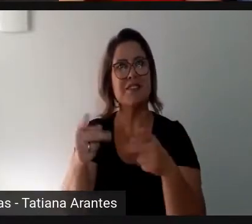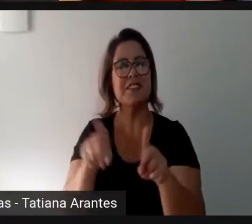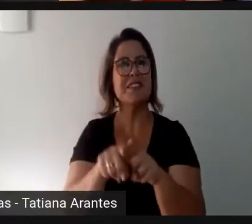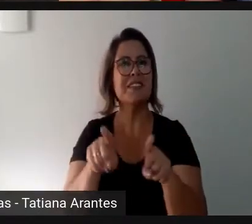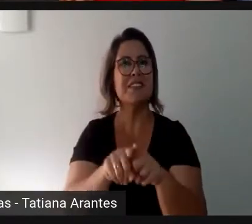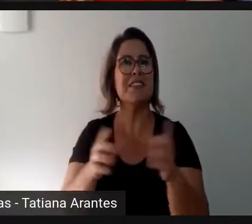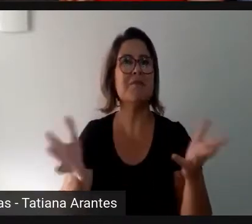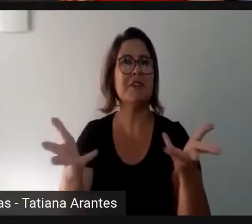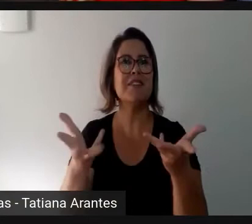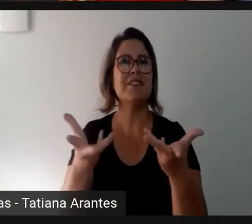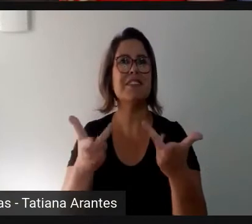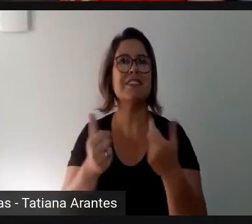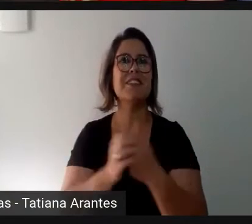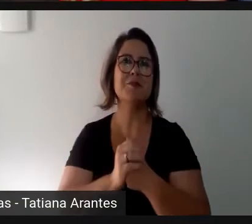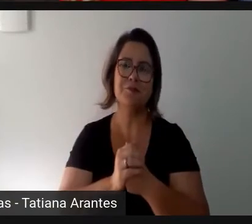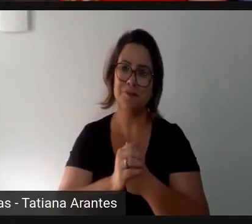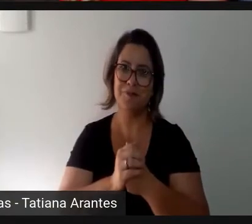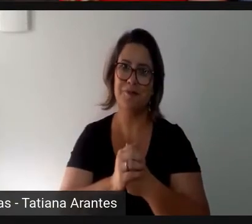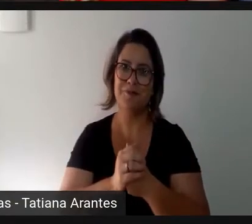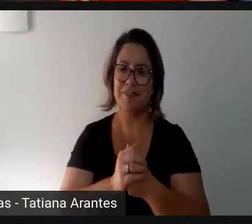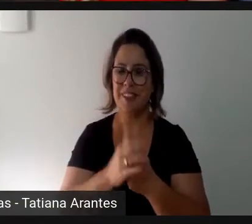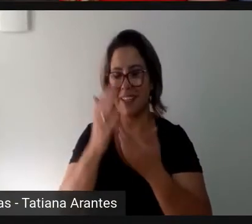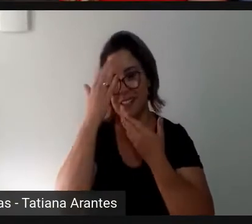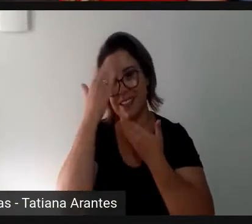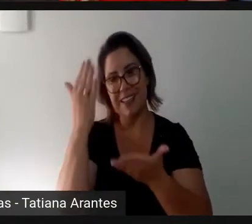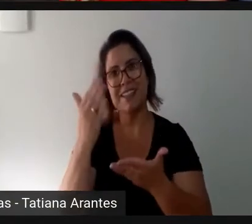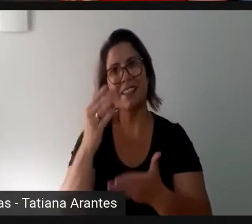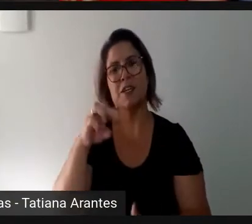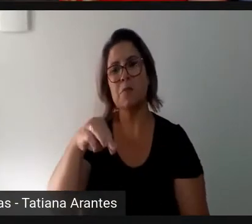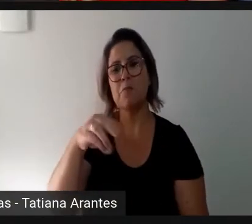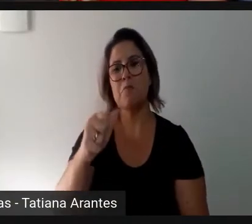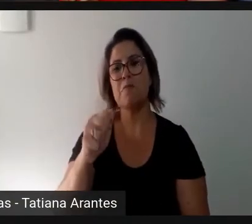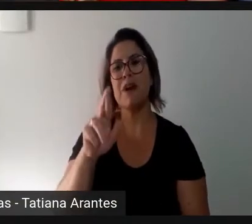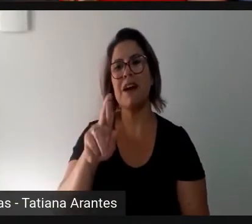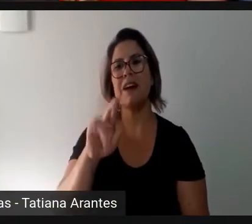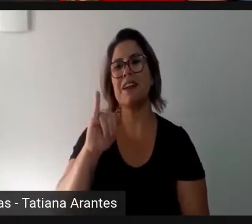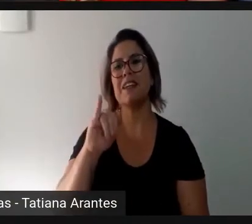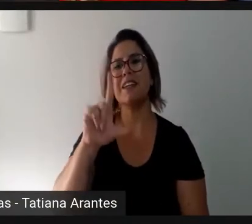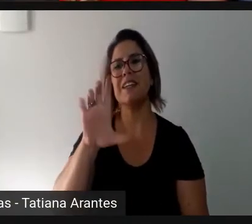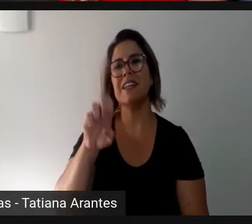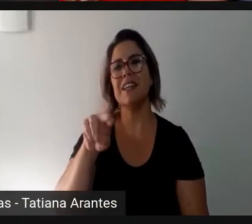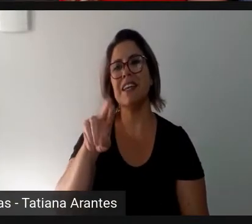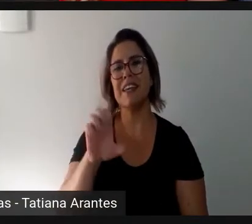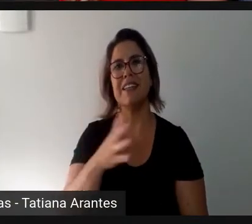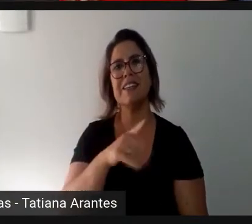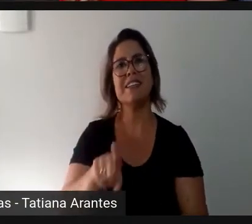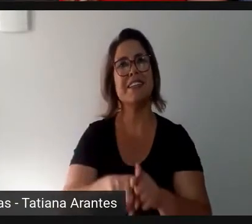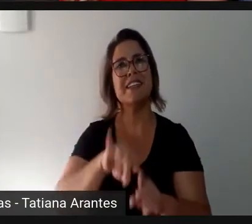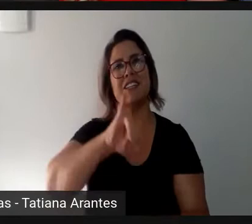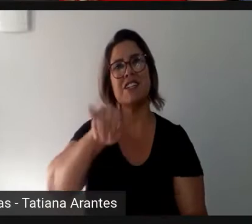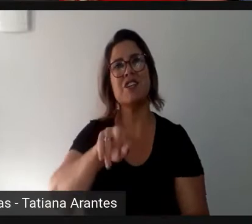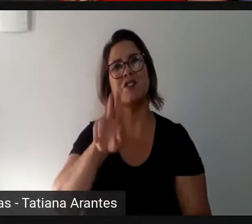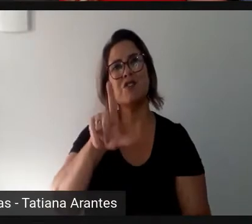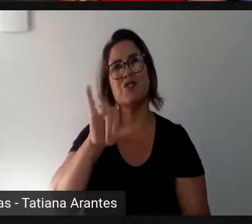Gente, deixa eu agradecer também. Marlene, ao Cefor. Ô, Júlio, sensacional. Bate-papo assim, muita vida.